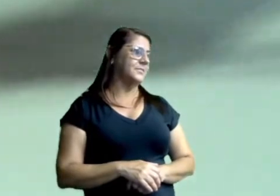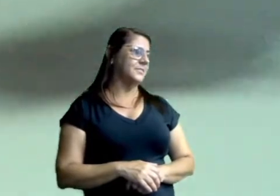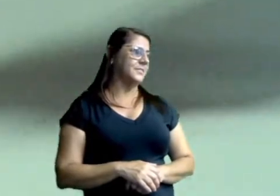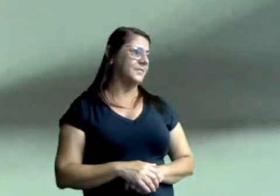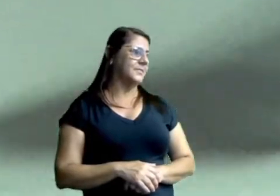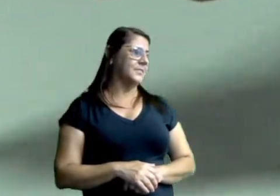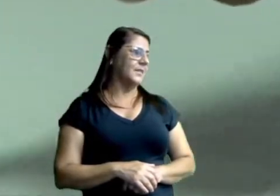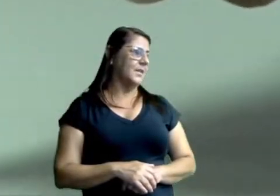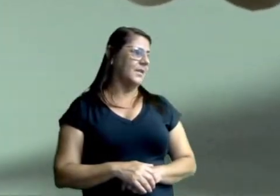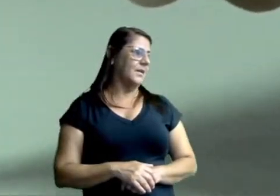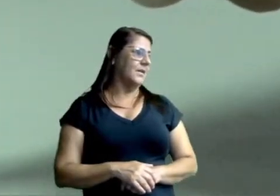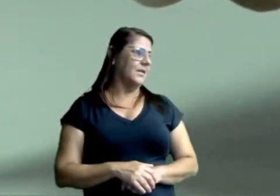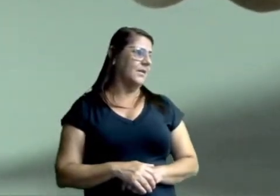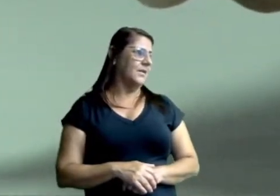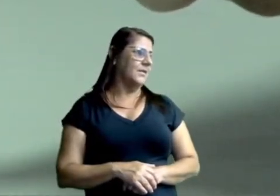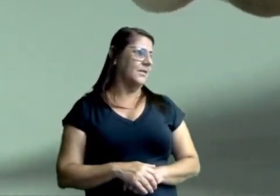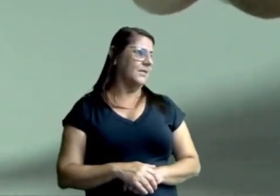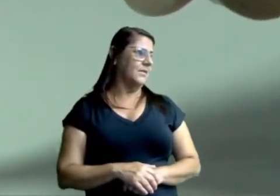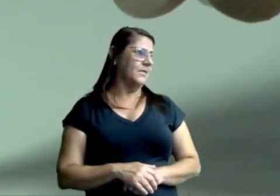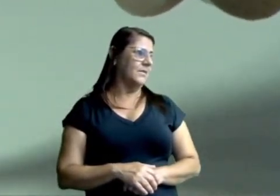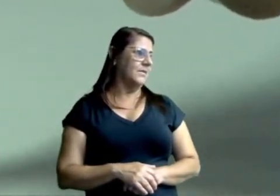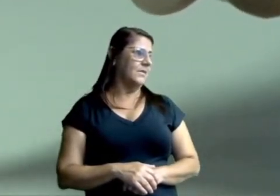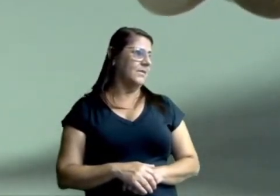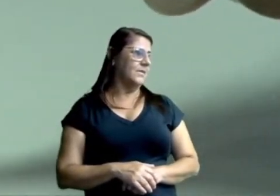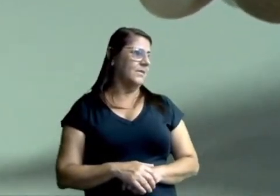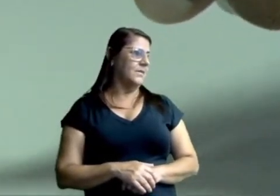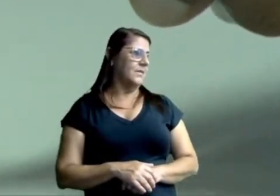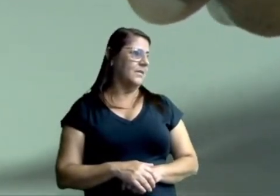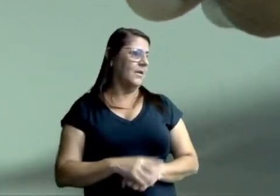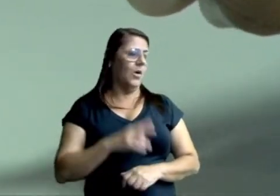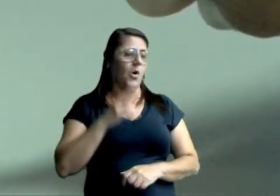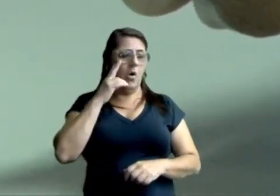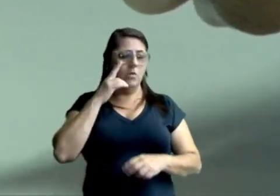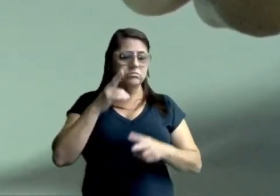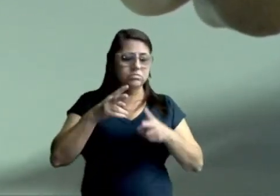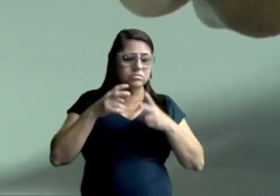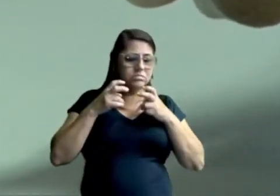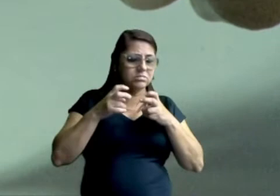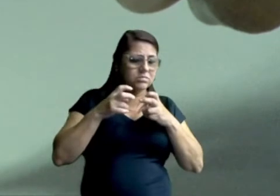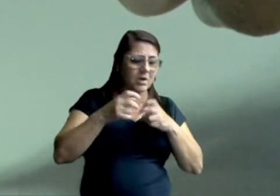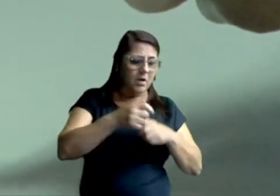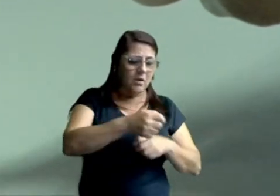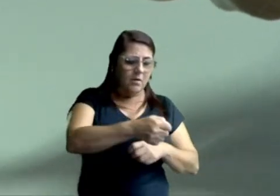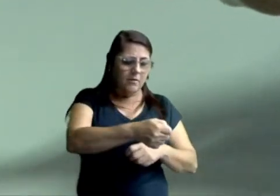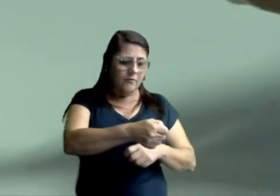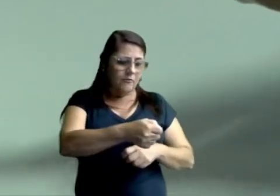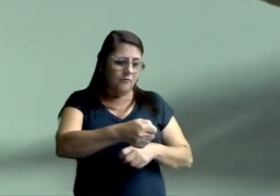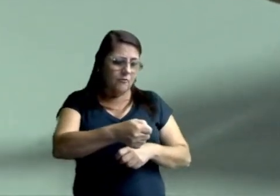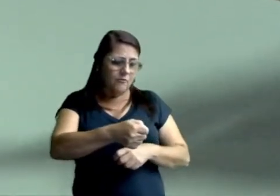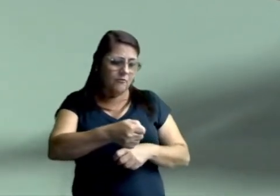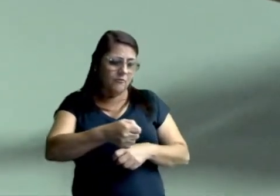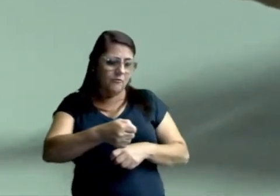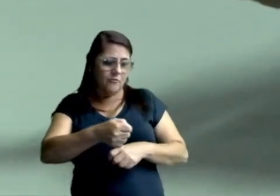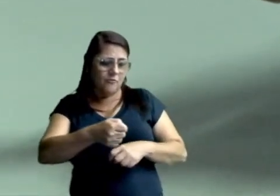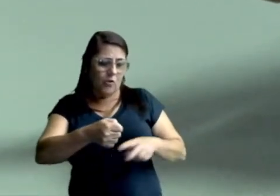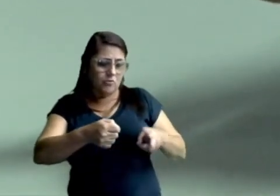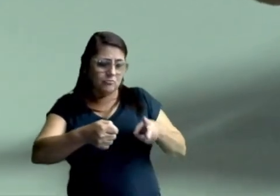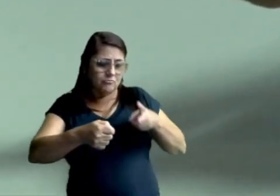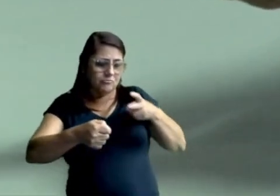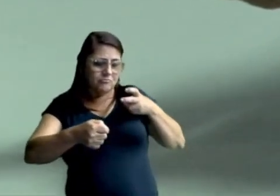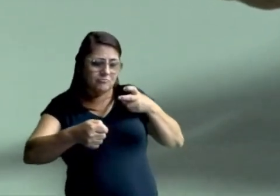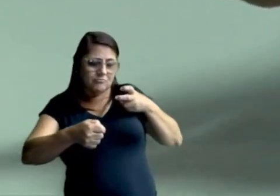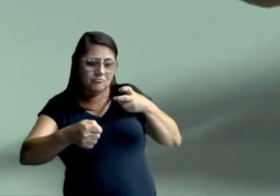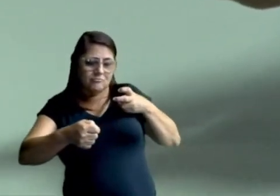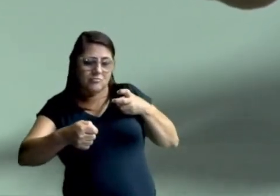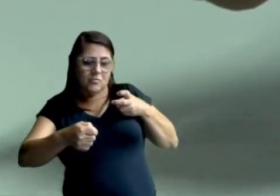Tá? Ó. Tô colocando força. Observe quanto de força eu tô colocando aqui, ó. Tá vendo? O